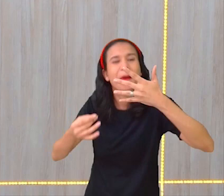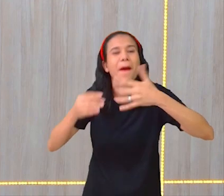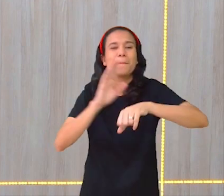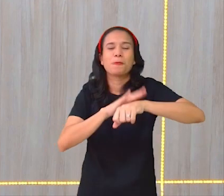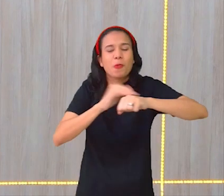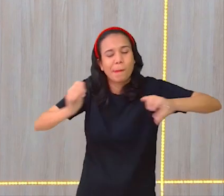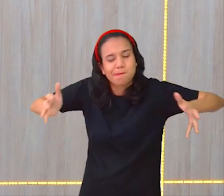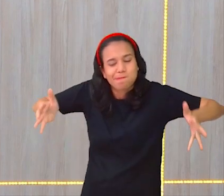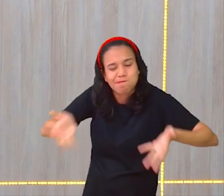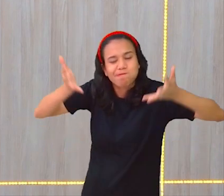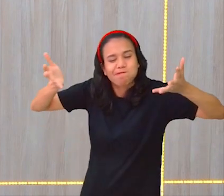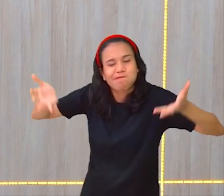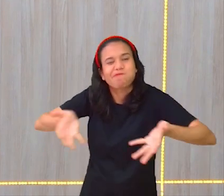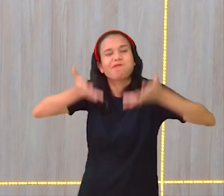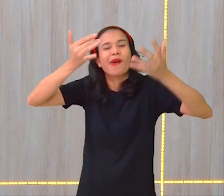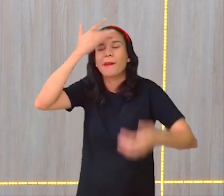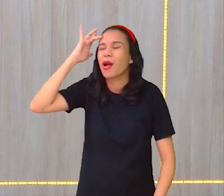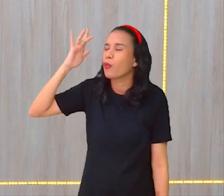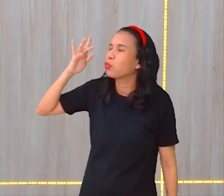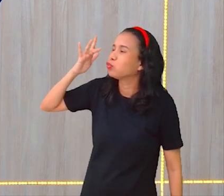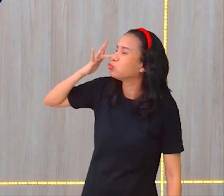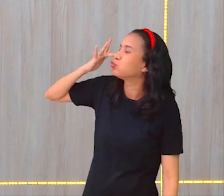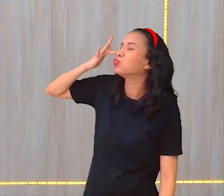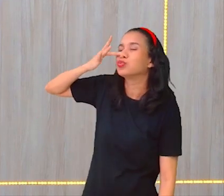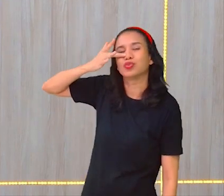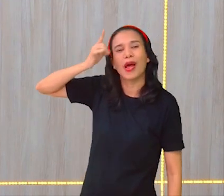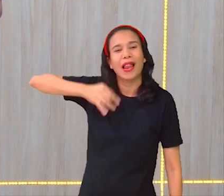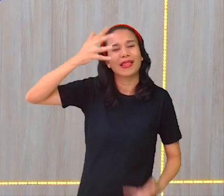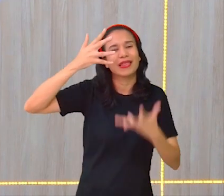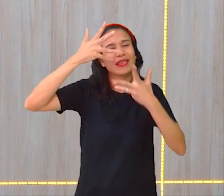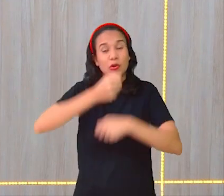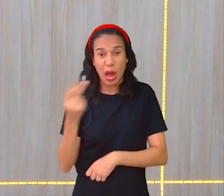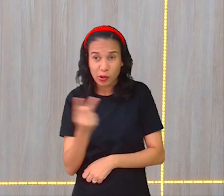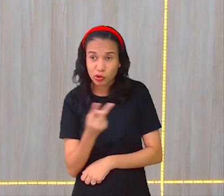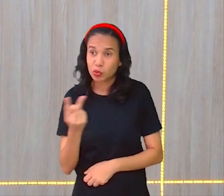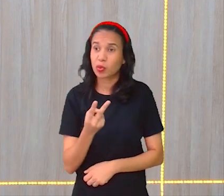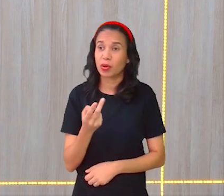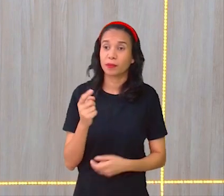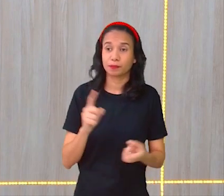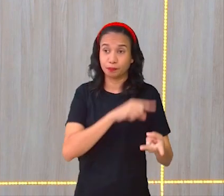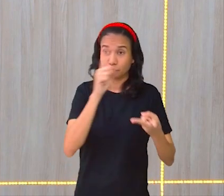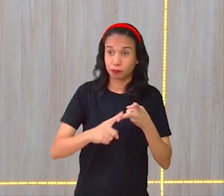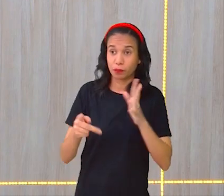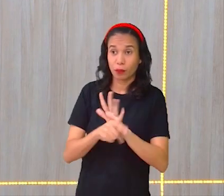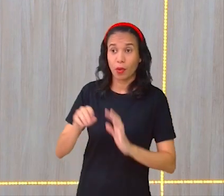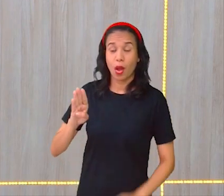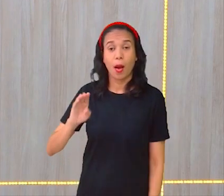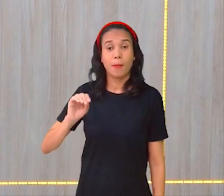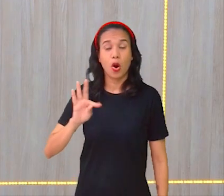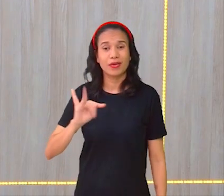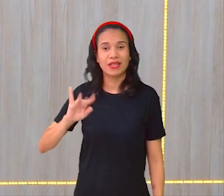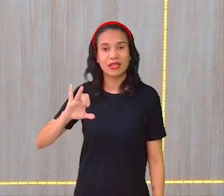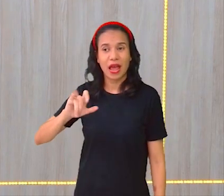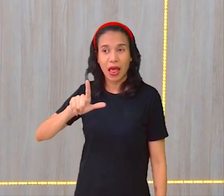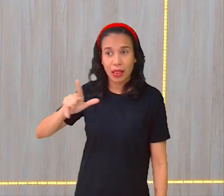momento, vão trazer essa beleza, essa contemplação. É muito bonito. As duas obras, uma é de Botticelli, a da esquerda, que